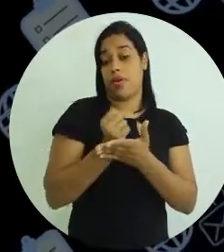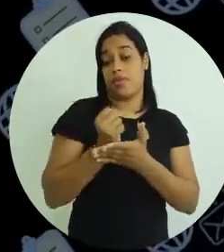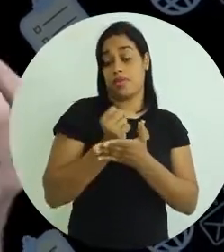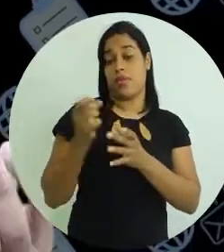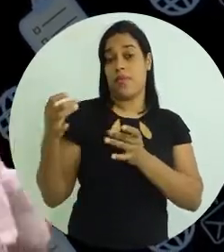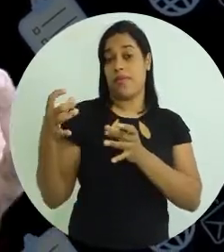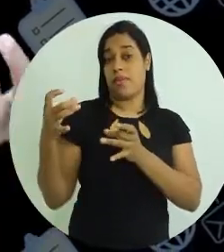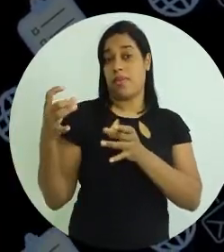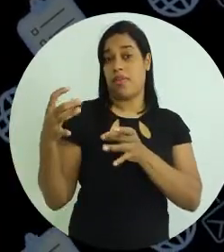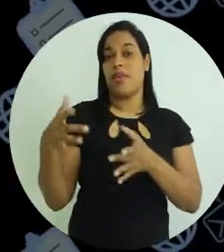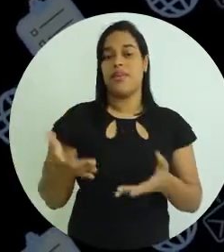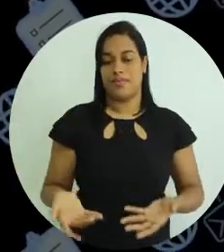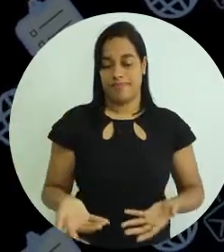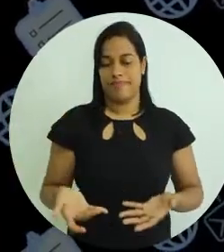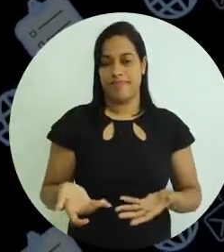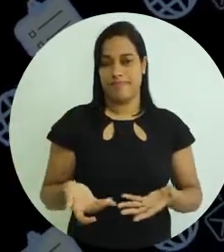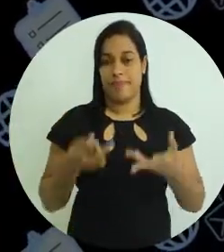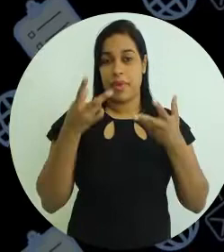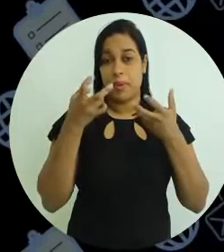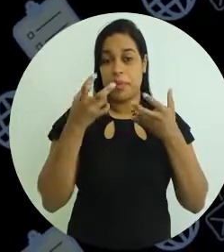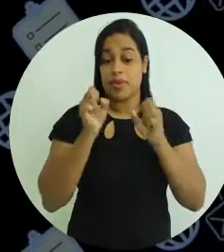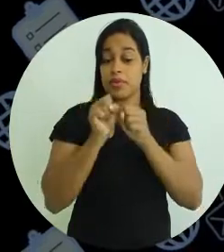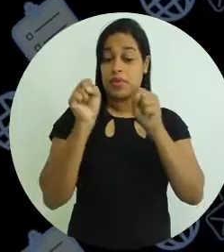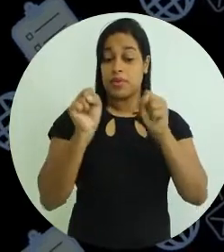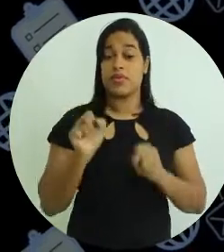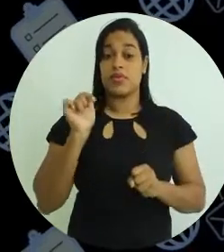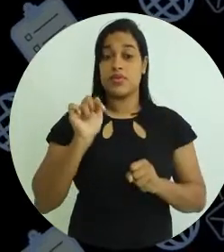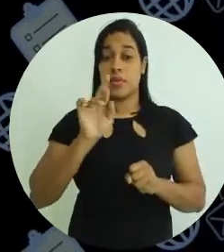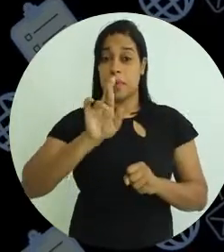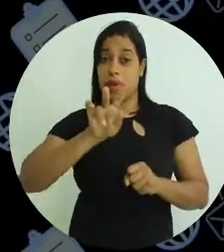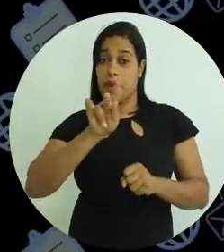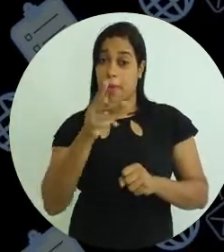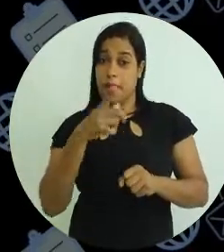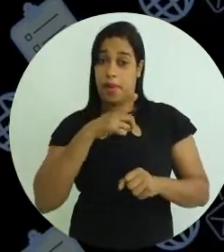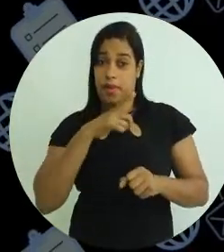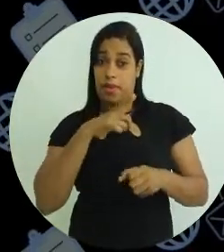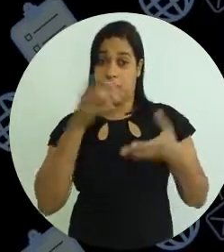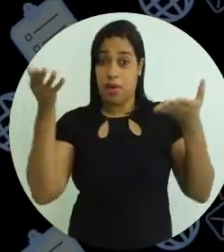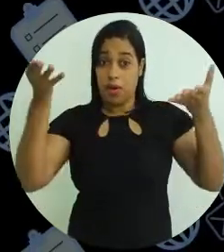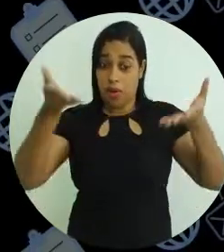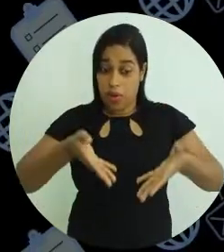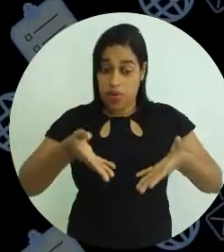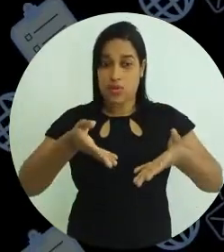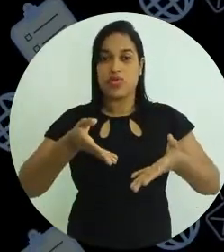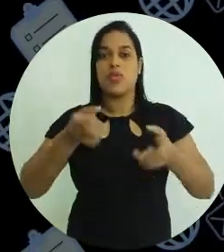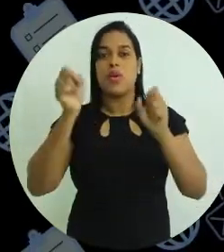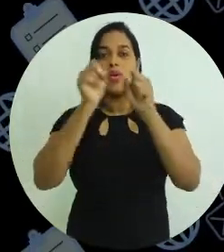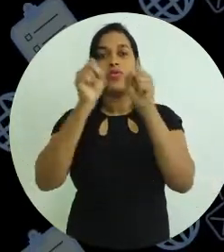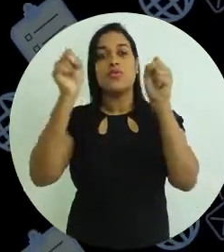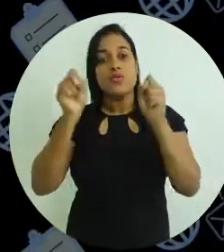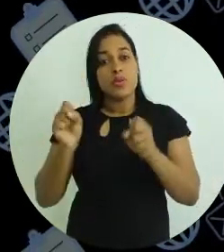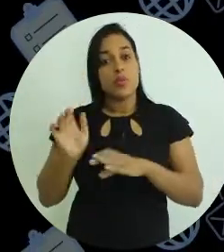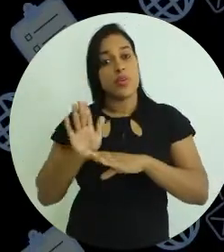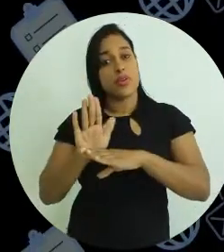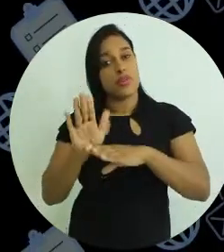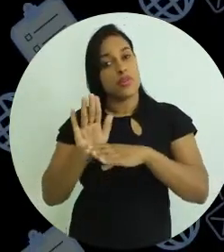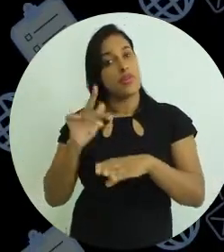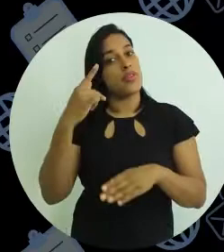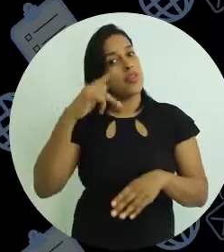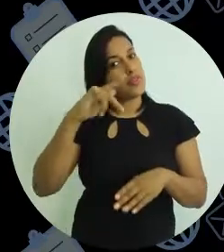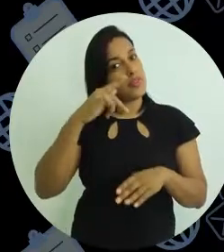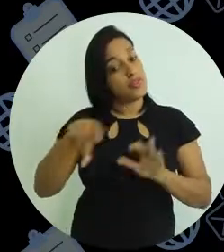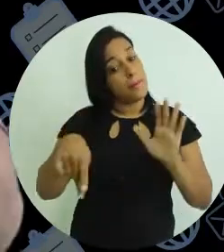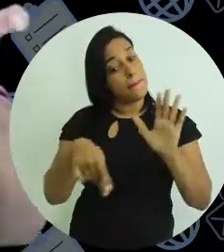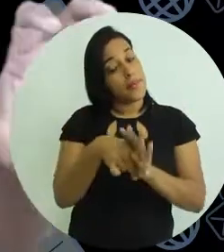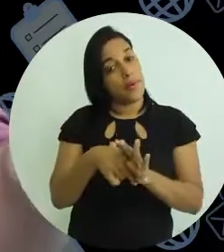a vender a farmácia? Percebam que assim, o sistema ERP que a gente tem na nossa farmácia hoje é um sistema que auxilia você, como